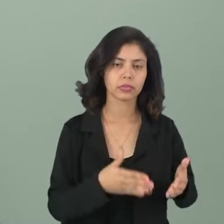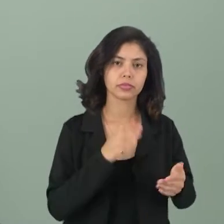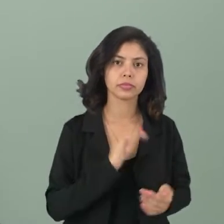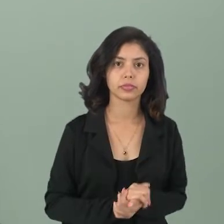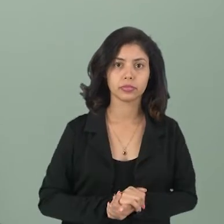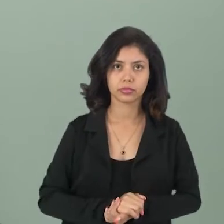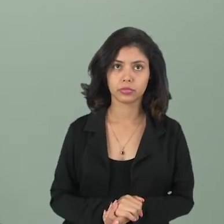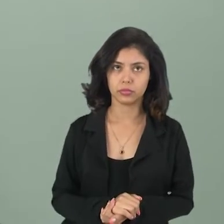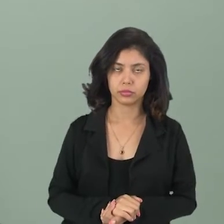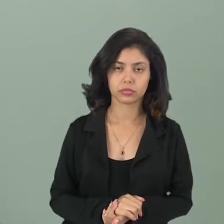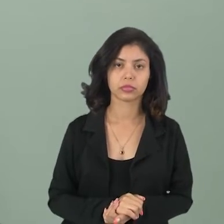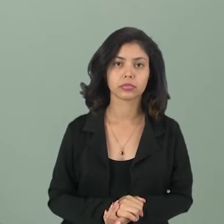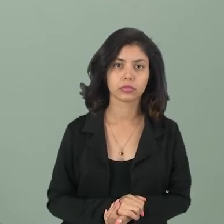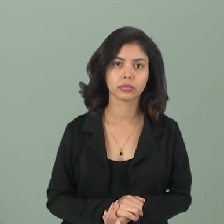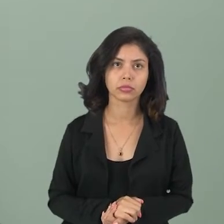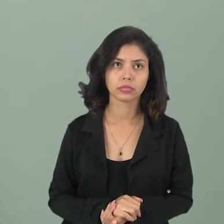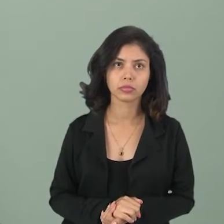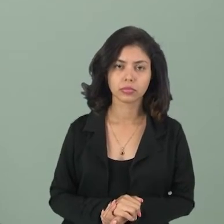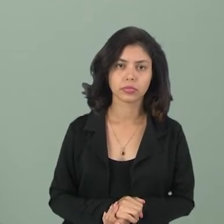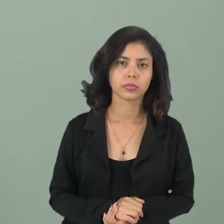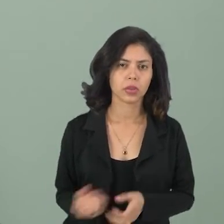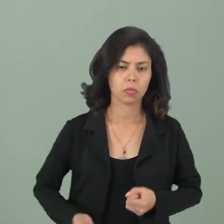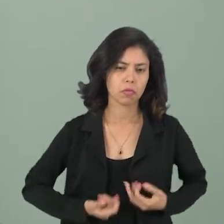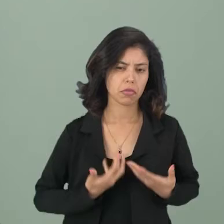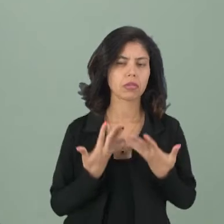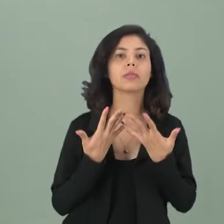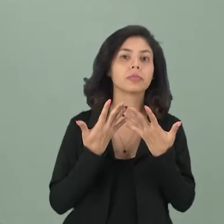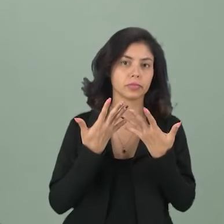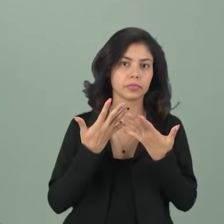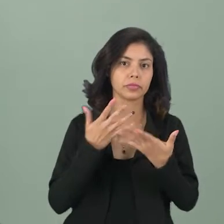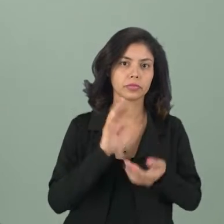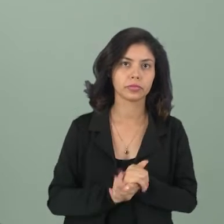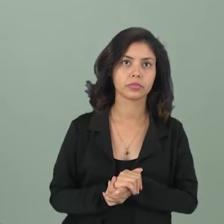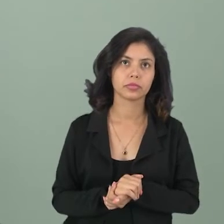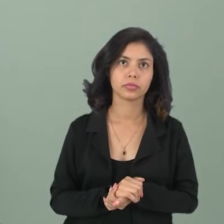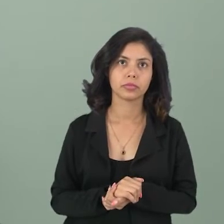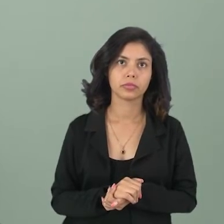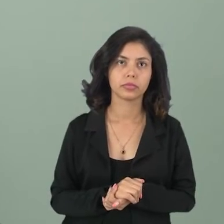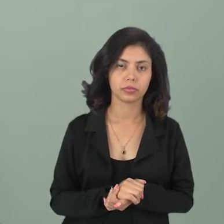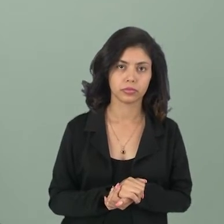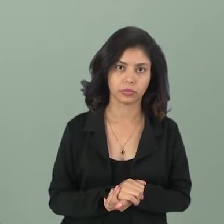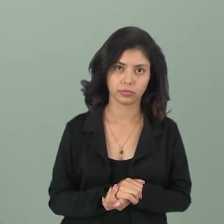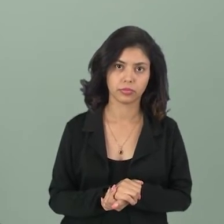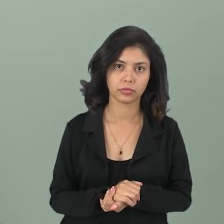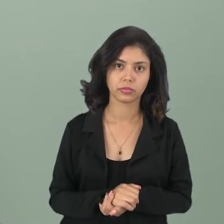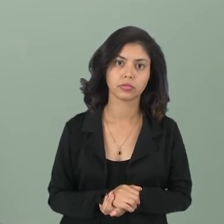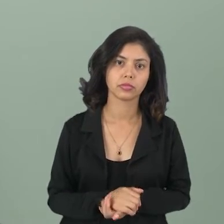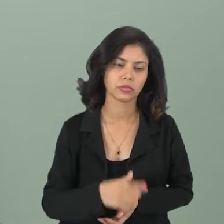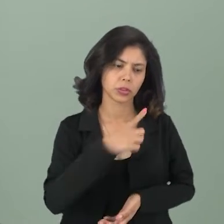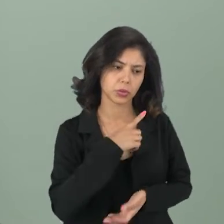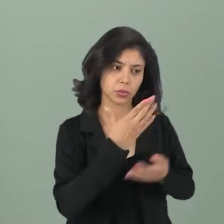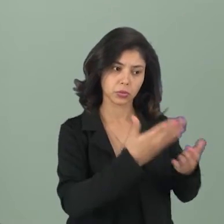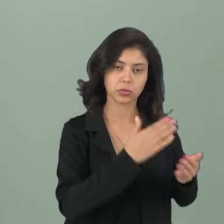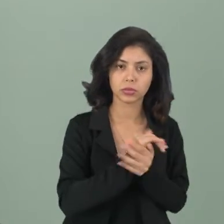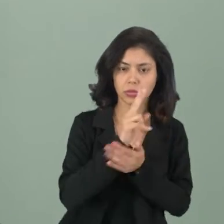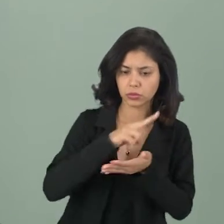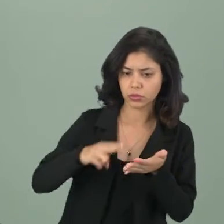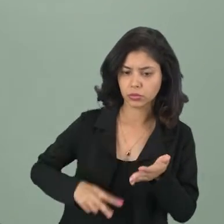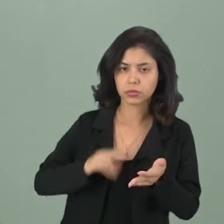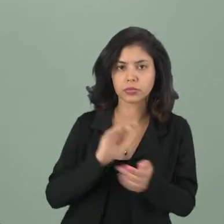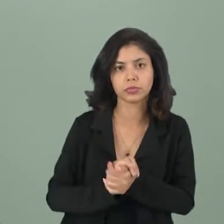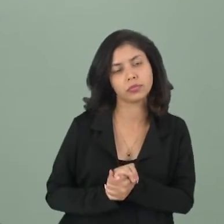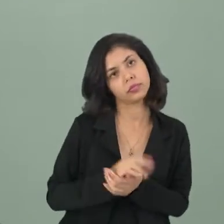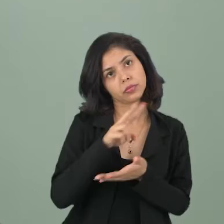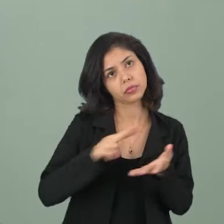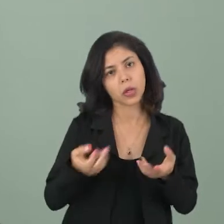tá então isso depende de que dá motivação né motivar 150 você a ação que você tem naquela leitura